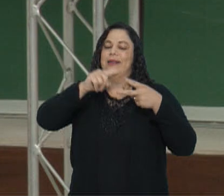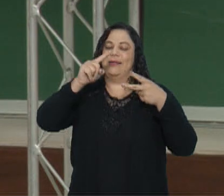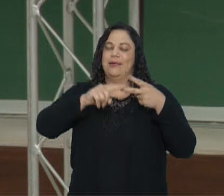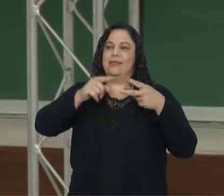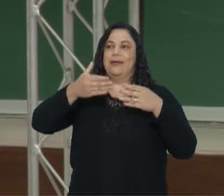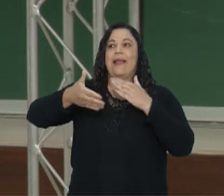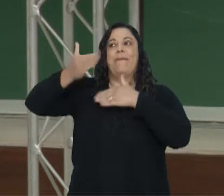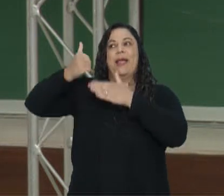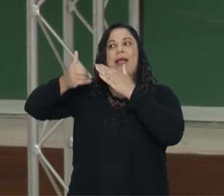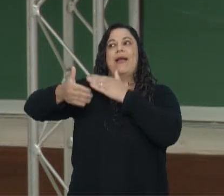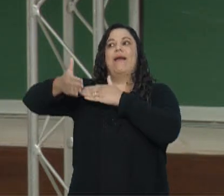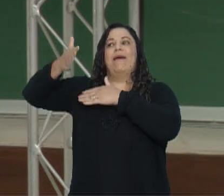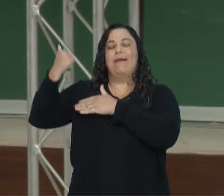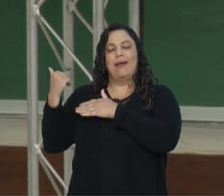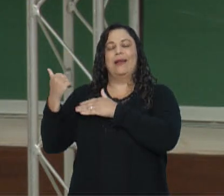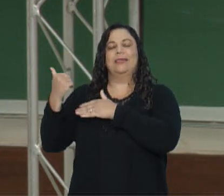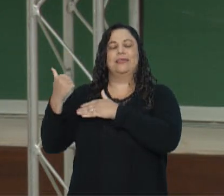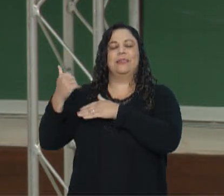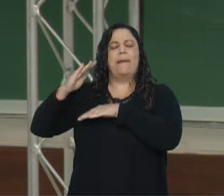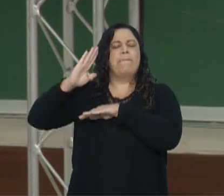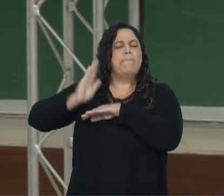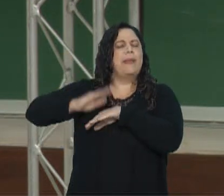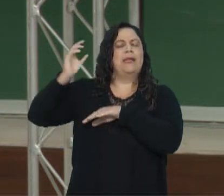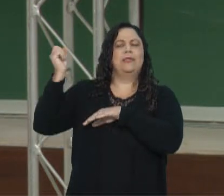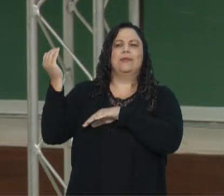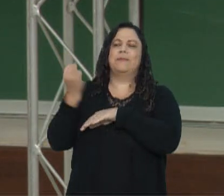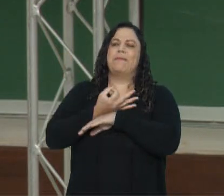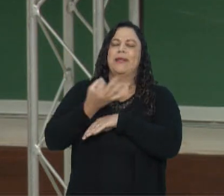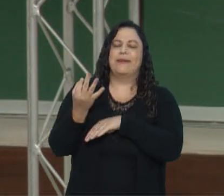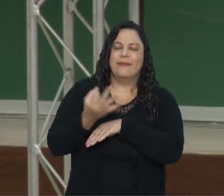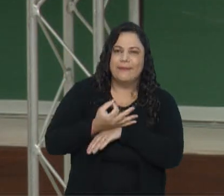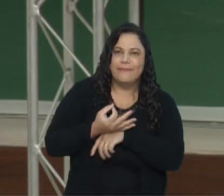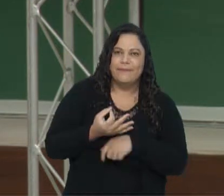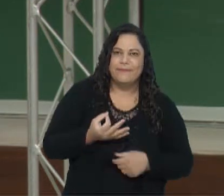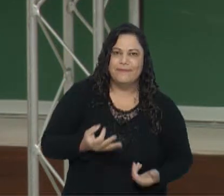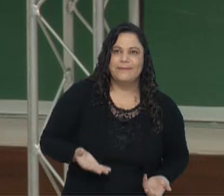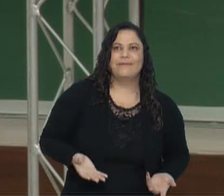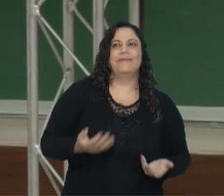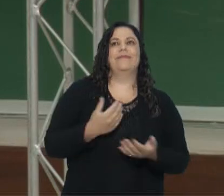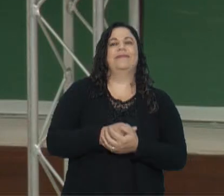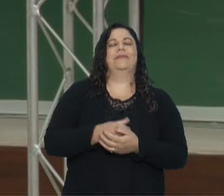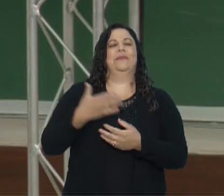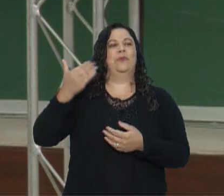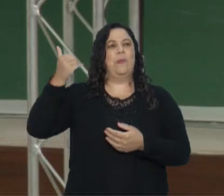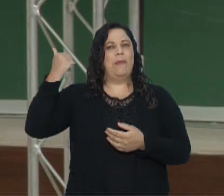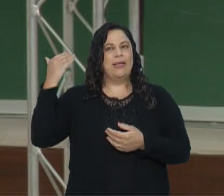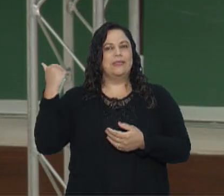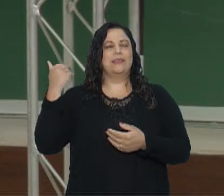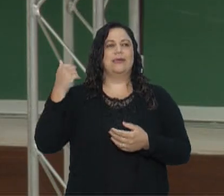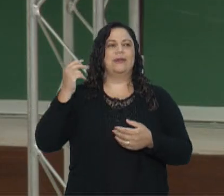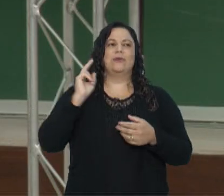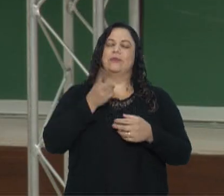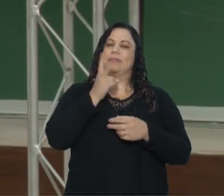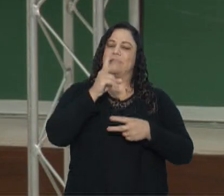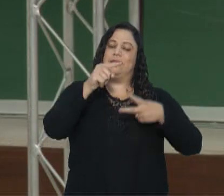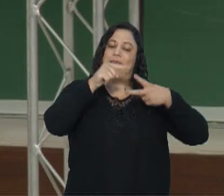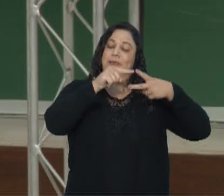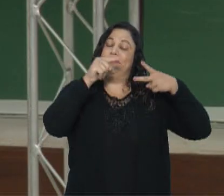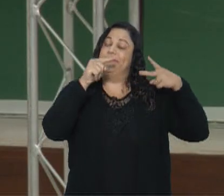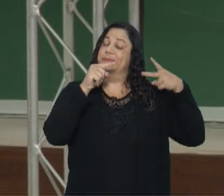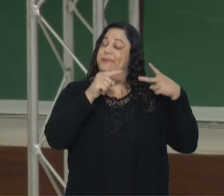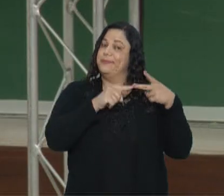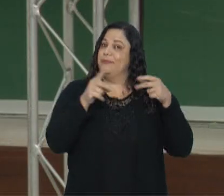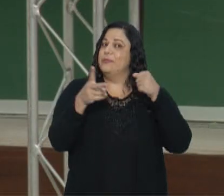outra. Isso dá para mim o mais que perfeito, ok? Então, sempre ali trabalhando os